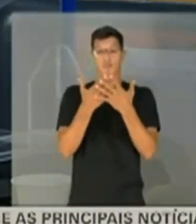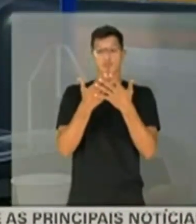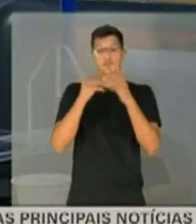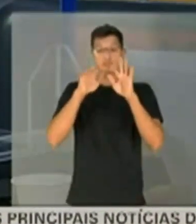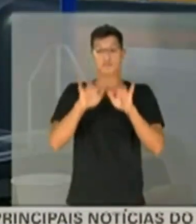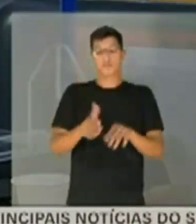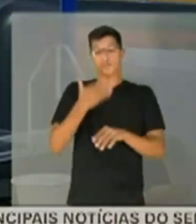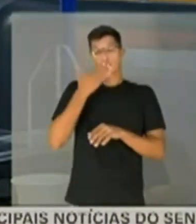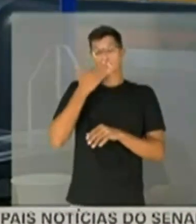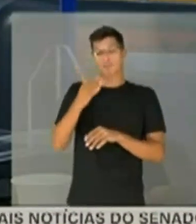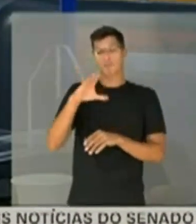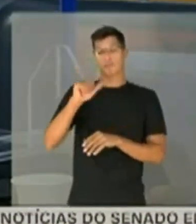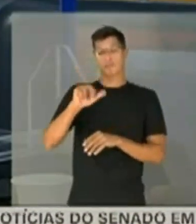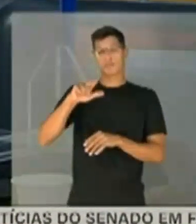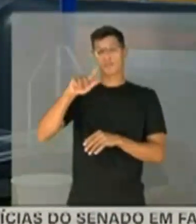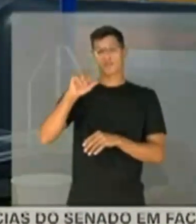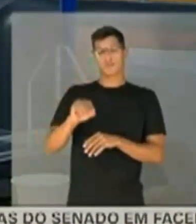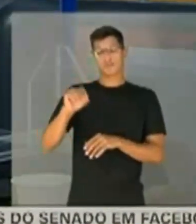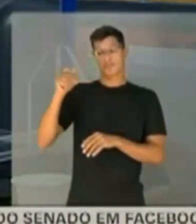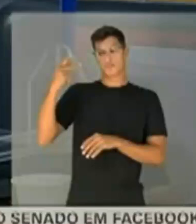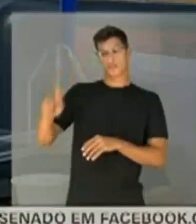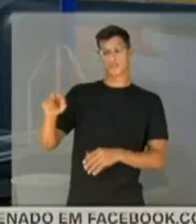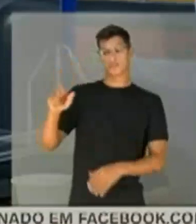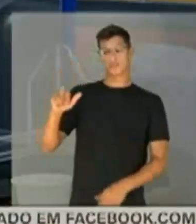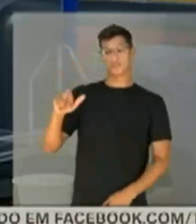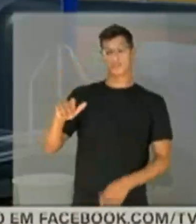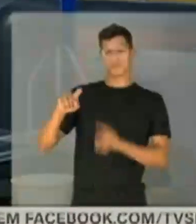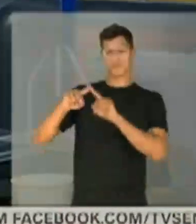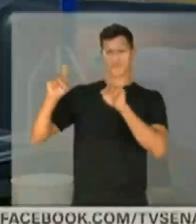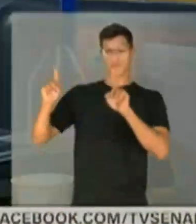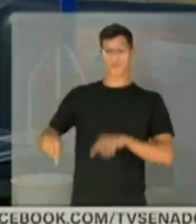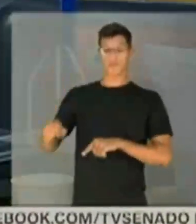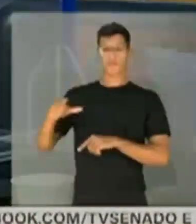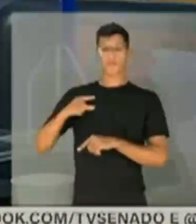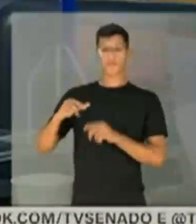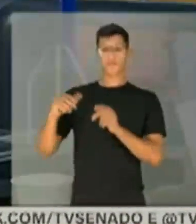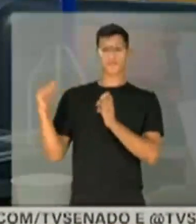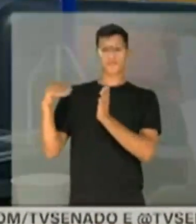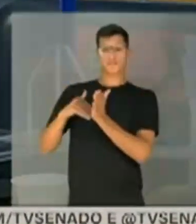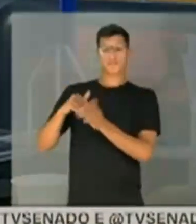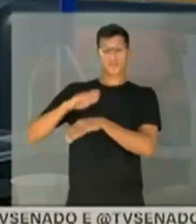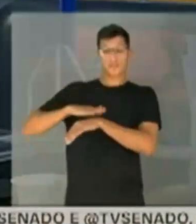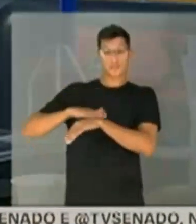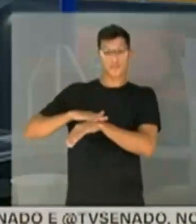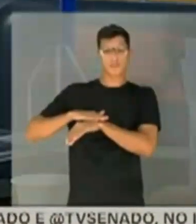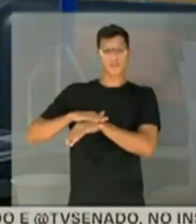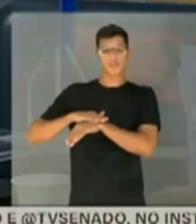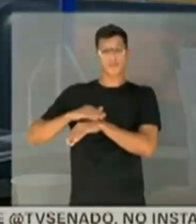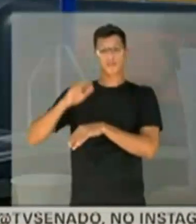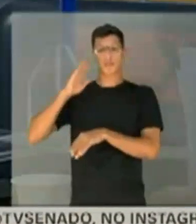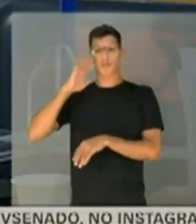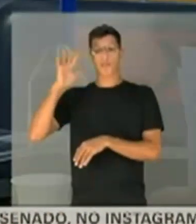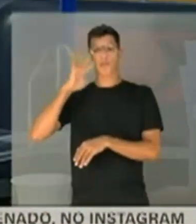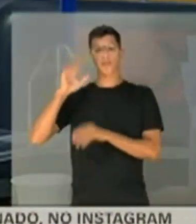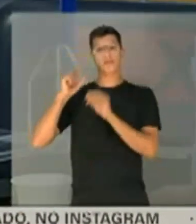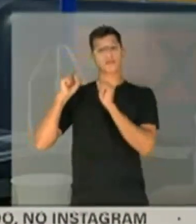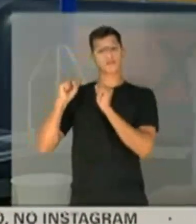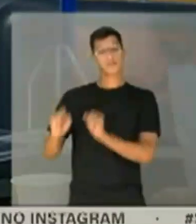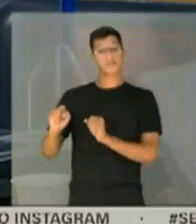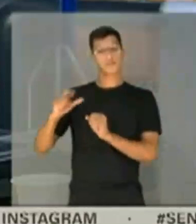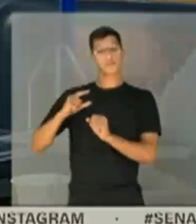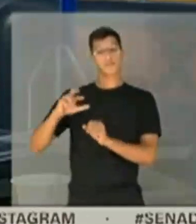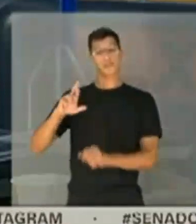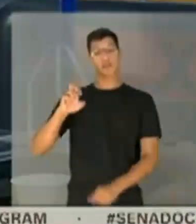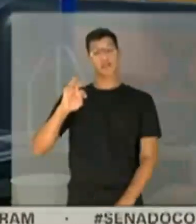um pedido de cargo para o seu irmão servidor e por um momento imaginei que pudesse ser